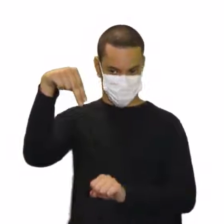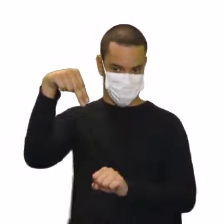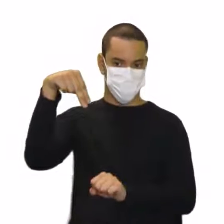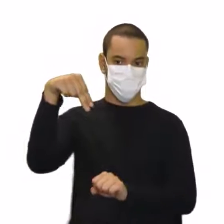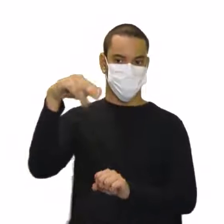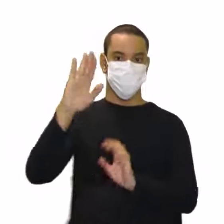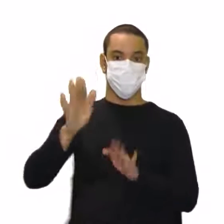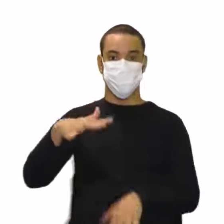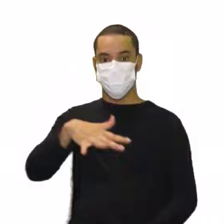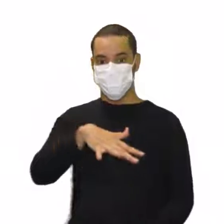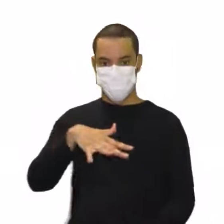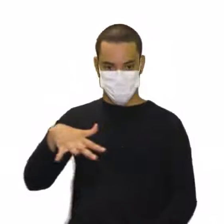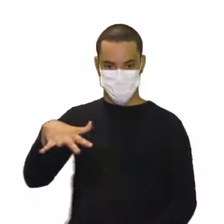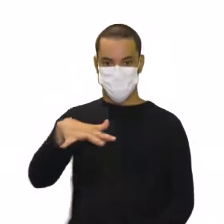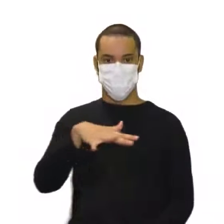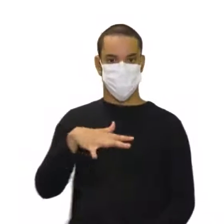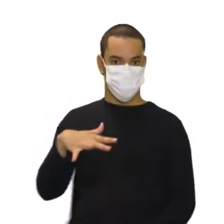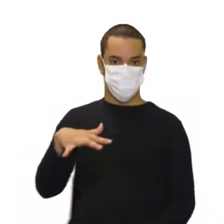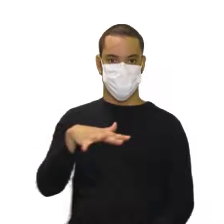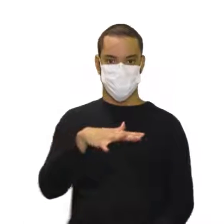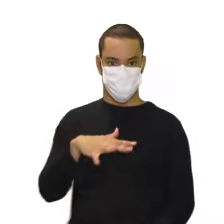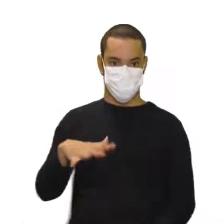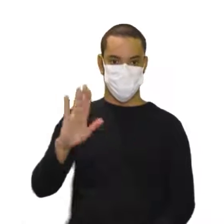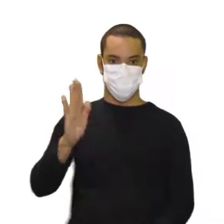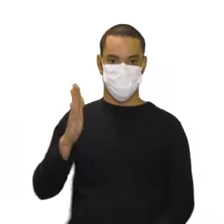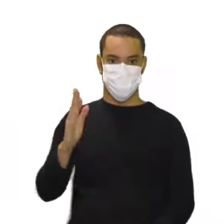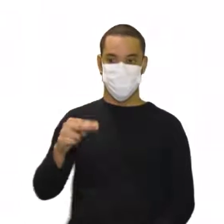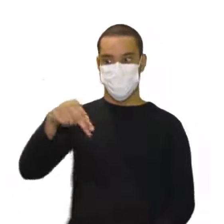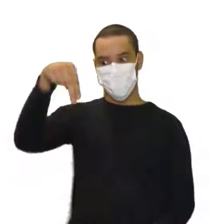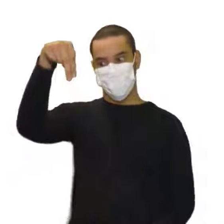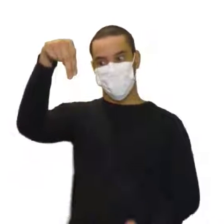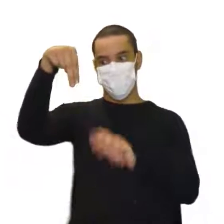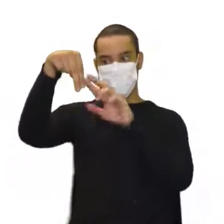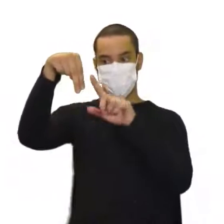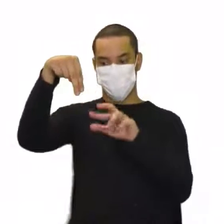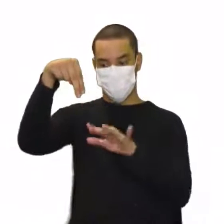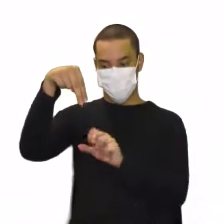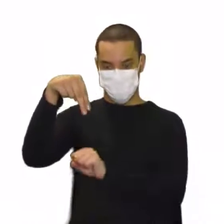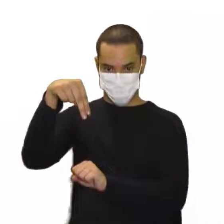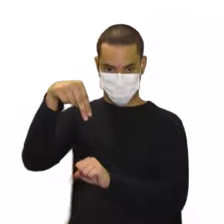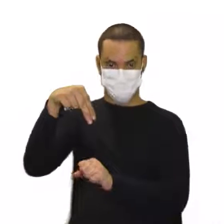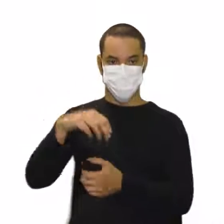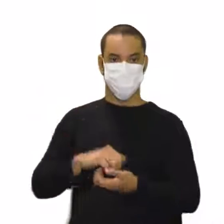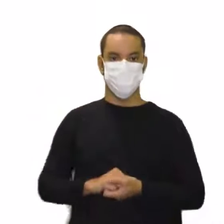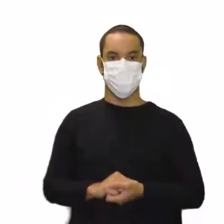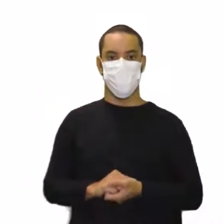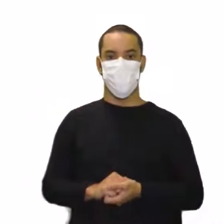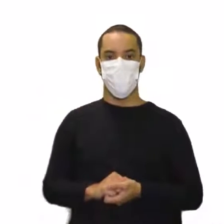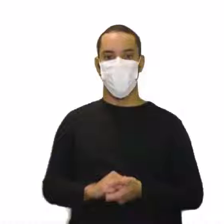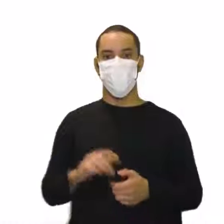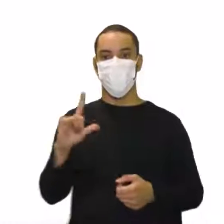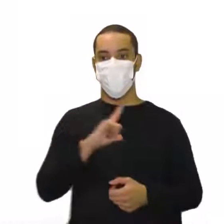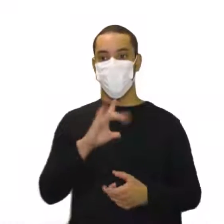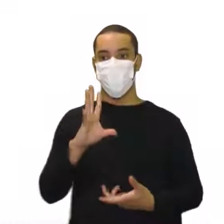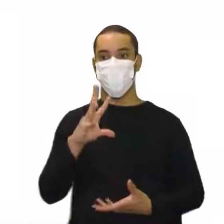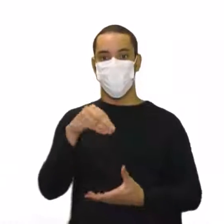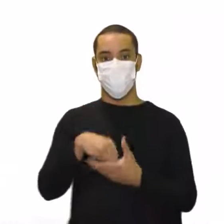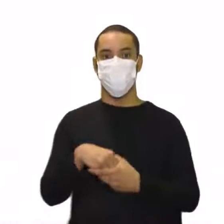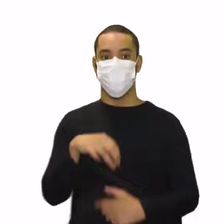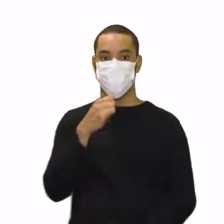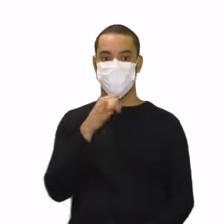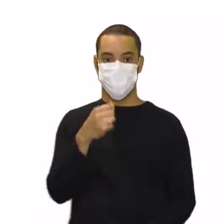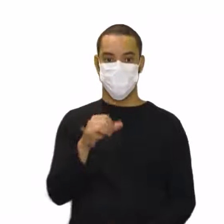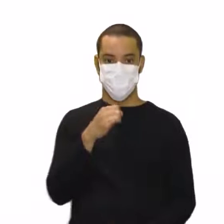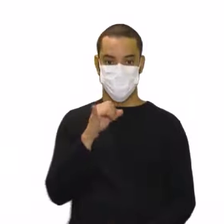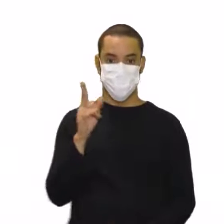o campo está de norte descendo para sul, né? Nela é induzida uma corrente elétrica nessa espira aqui,